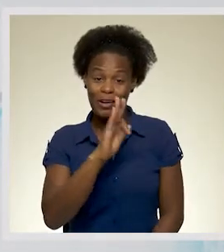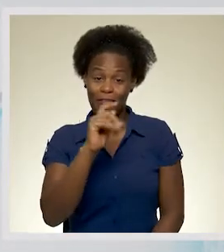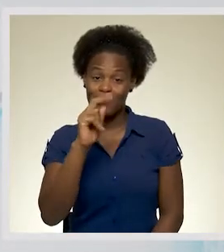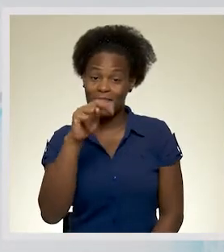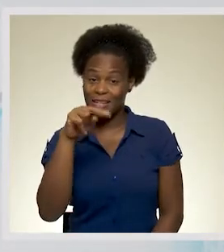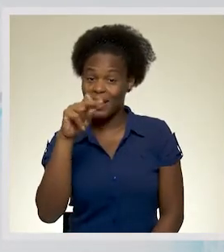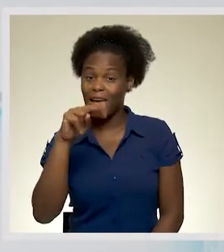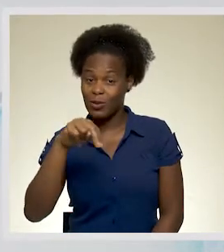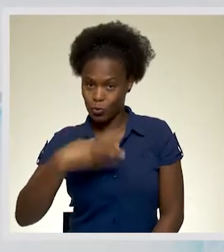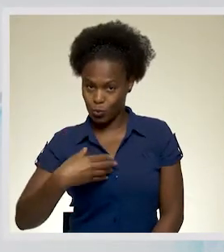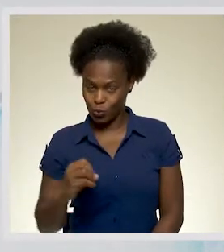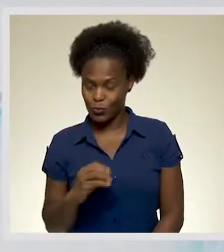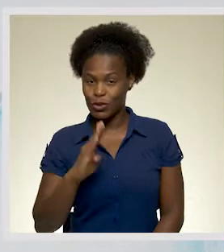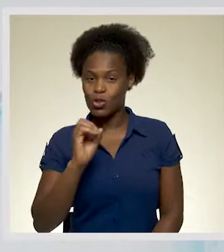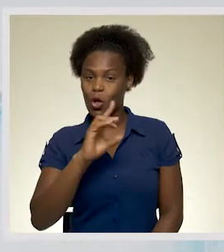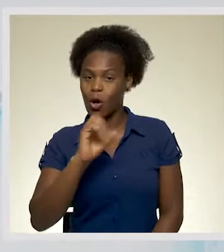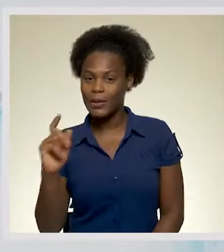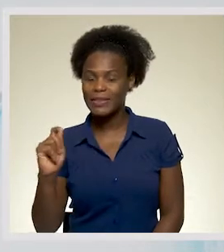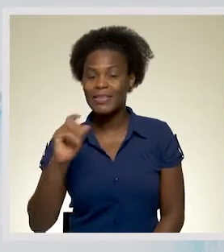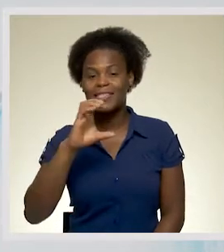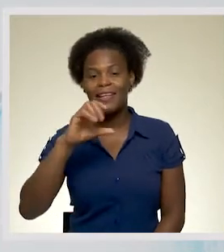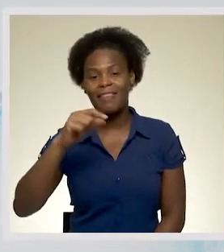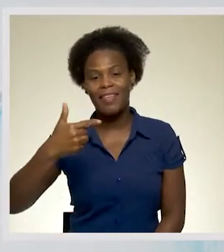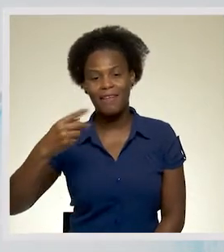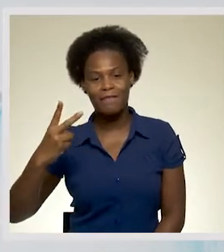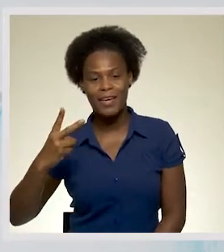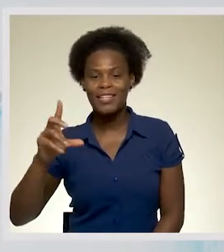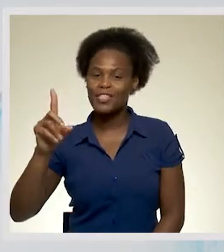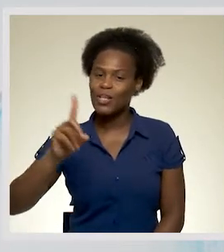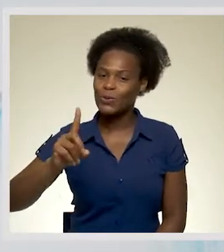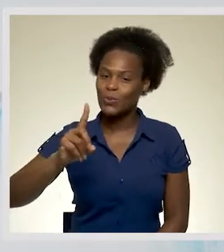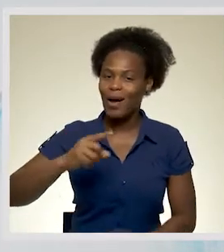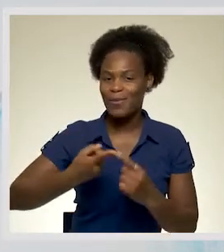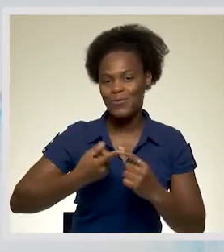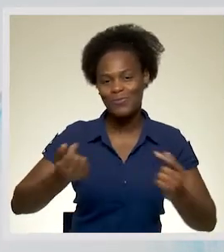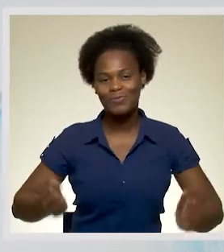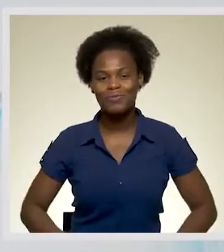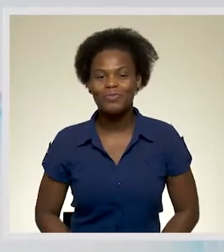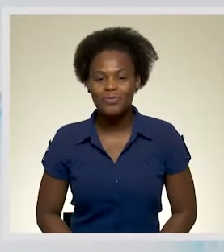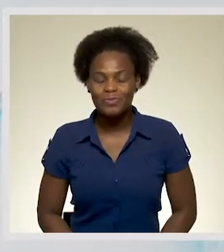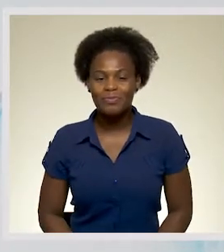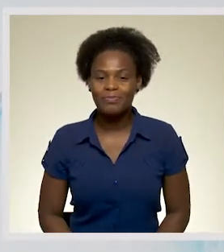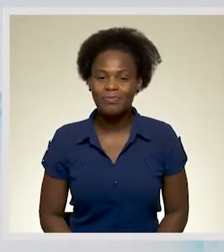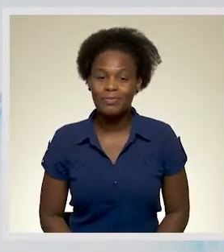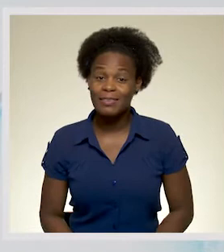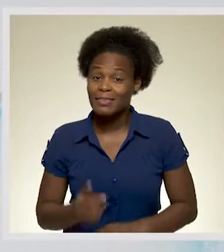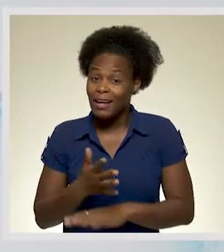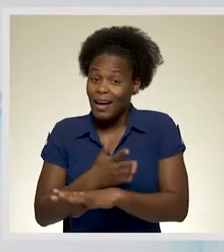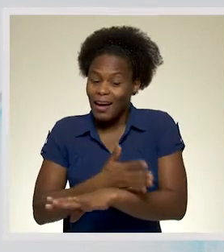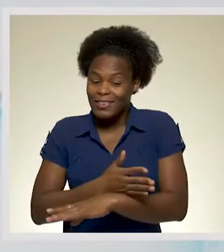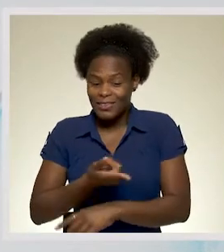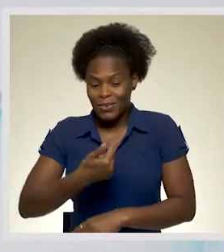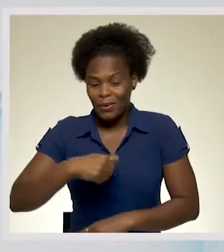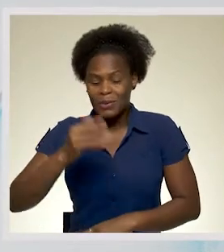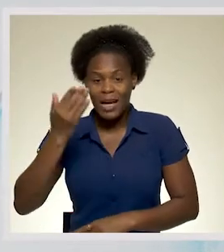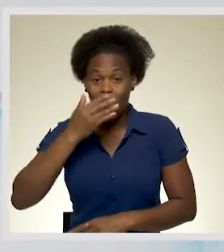Jorge Barros Lorgema, de Ciências da Terra e da Vida, do 6º ano. Antes de iniciarmos a